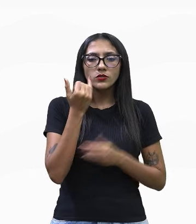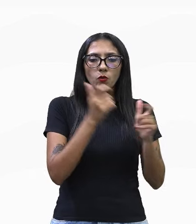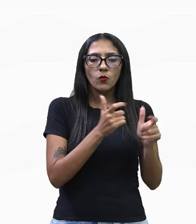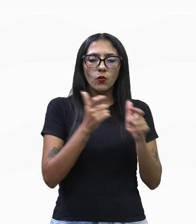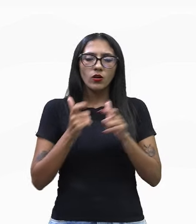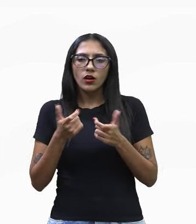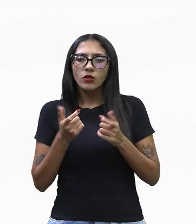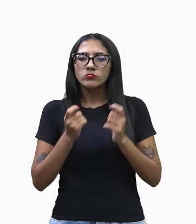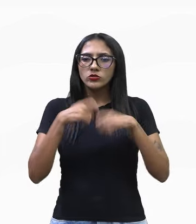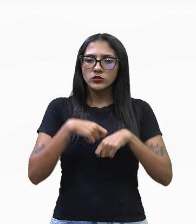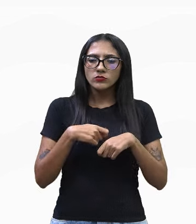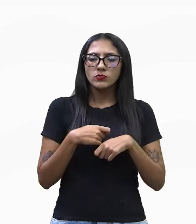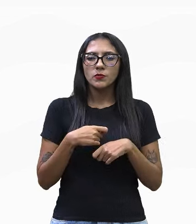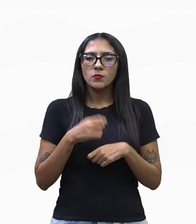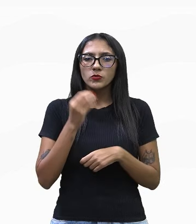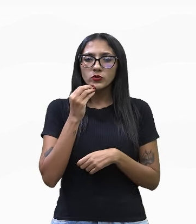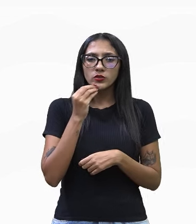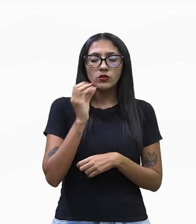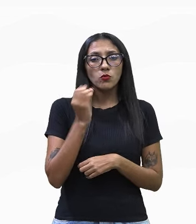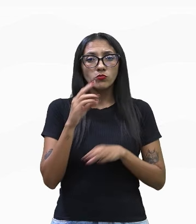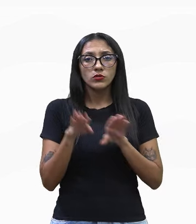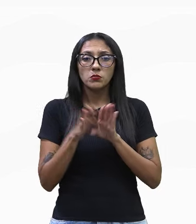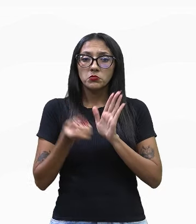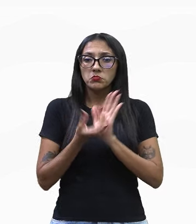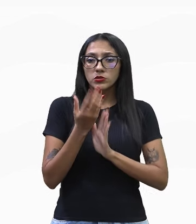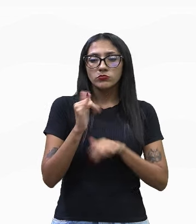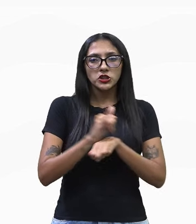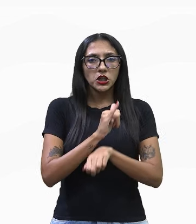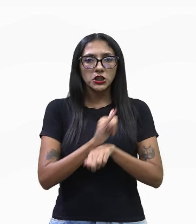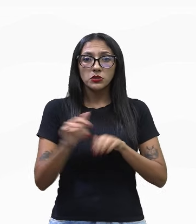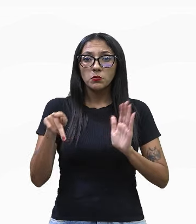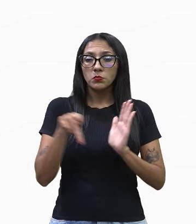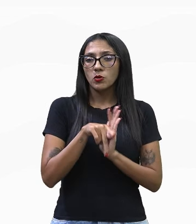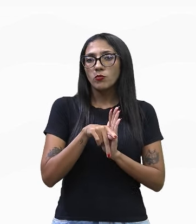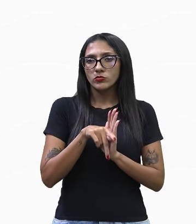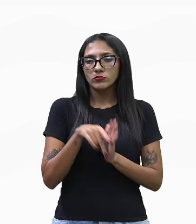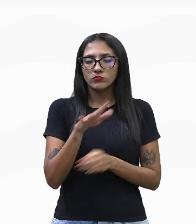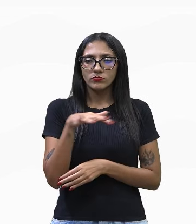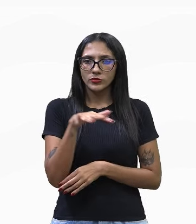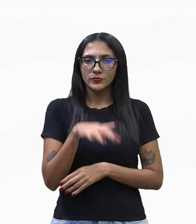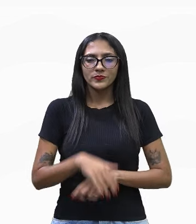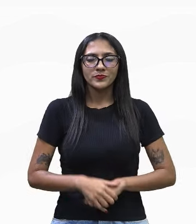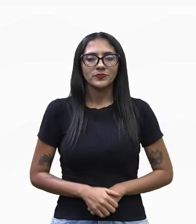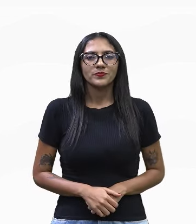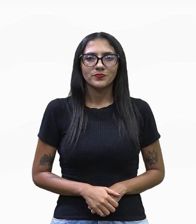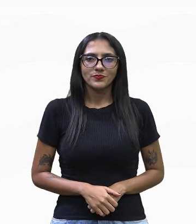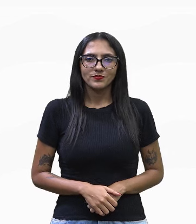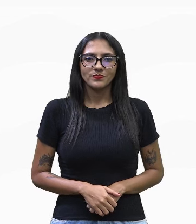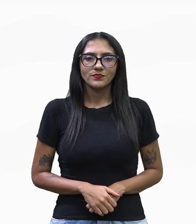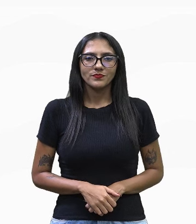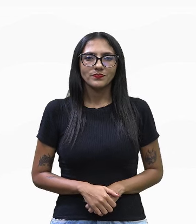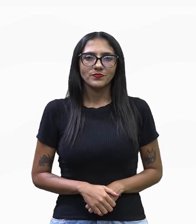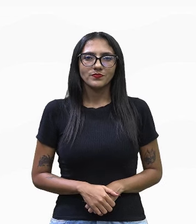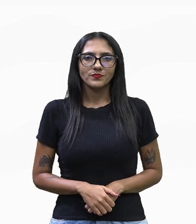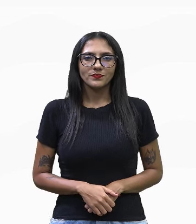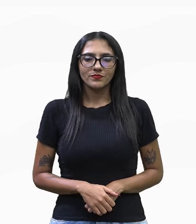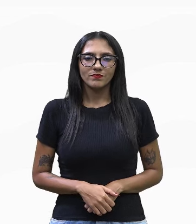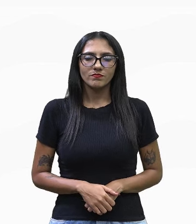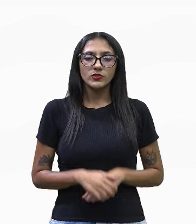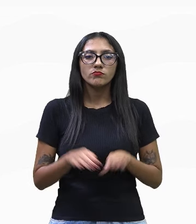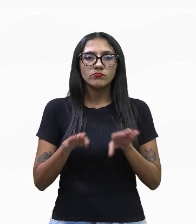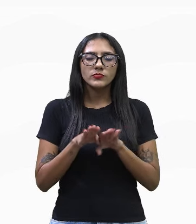recursos e a criação de estratégias específicas muito bem sabe um um dado de um índice social muito